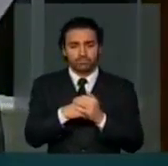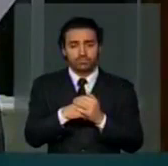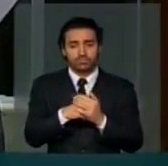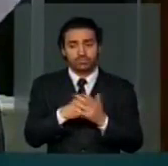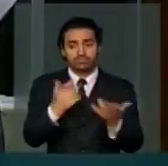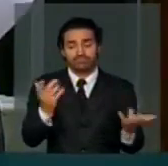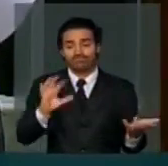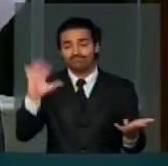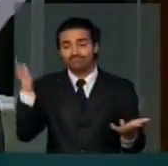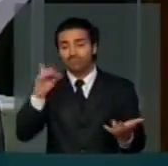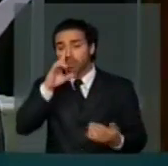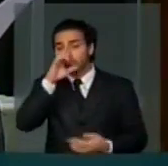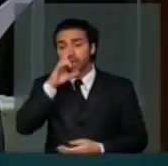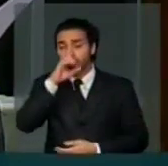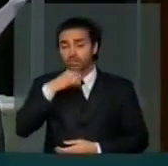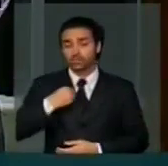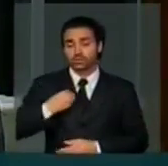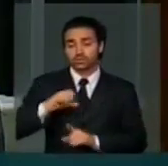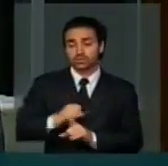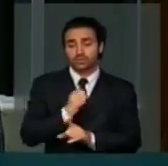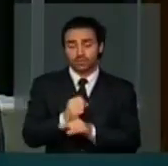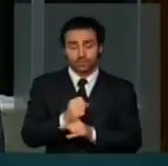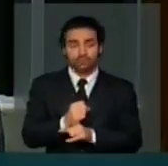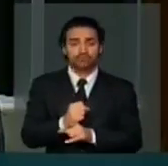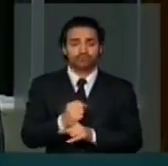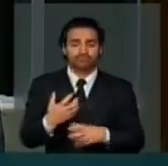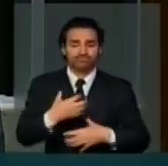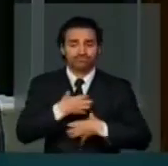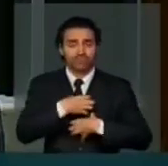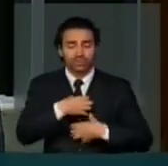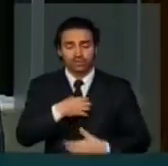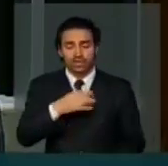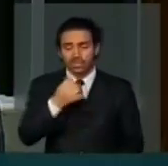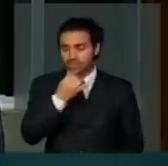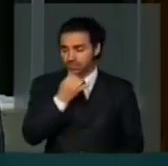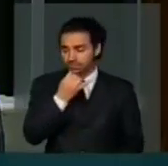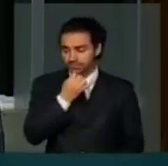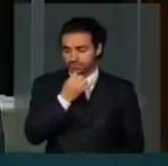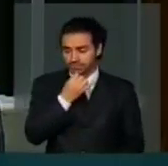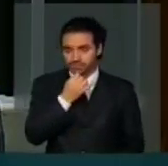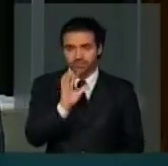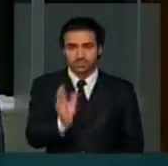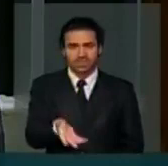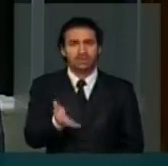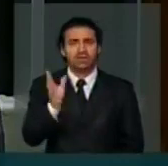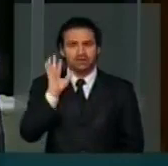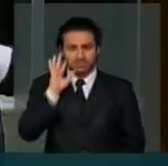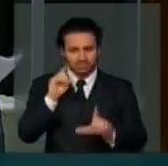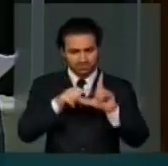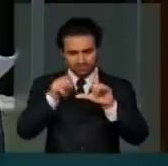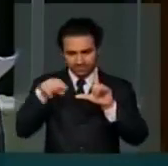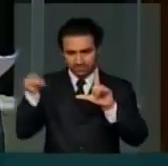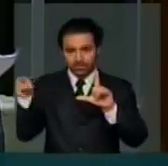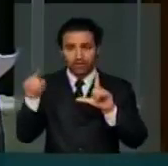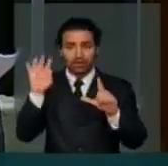Vulnerabilidade Social. E com muita tristeza se percebe as